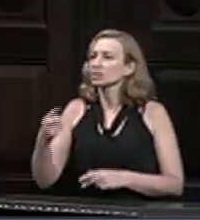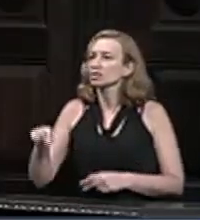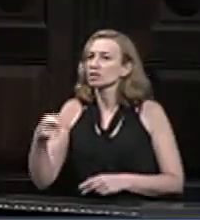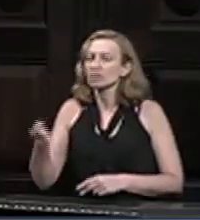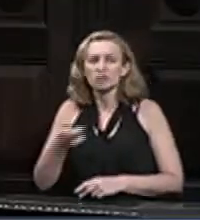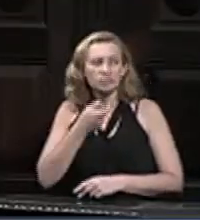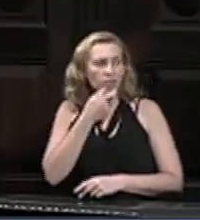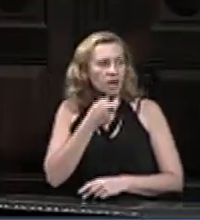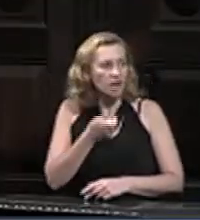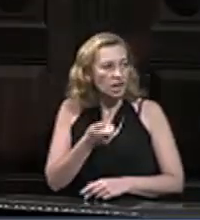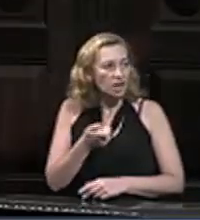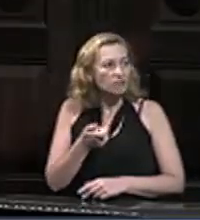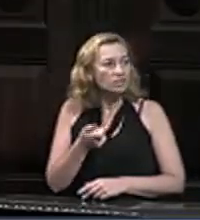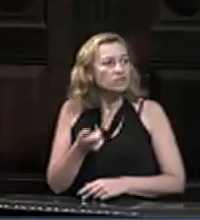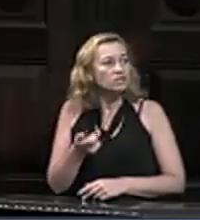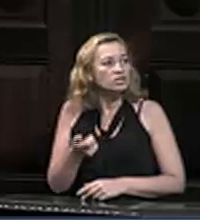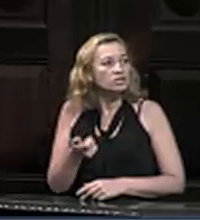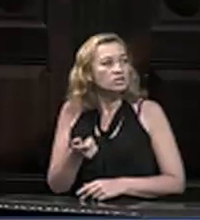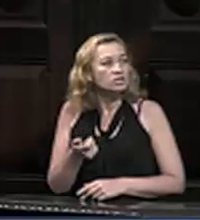Encontrei